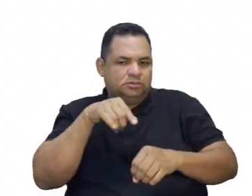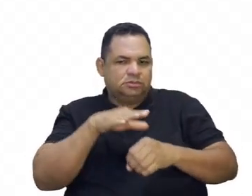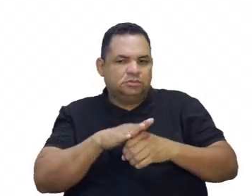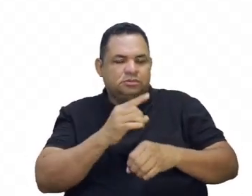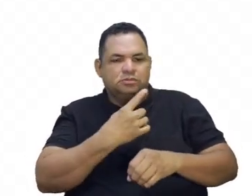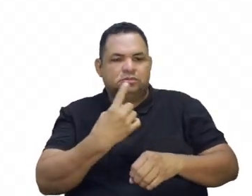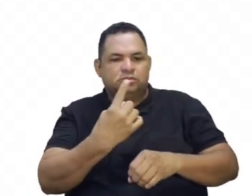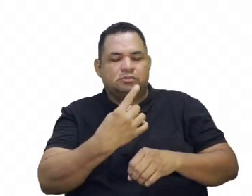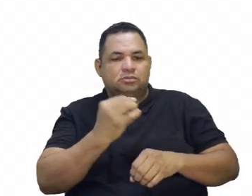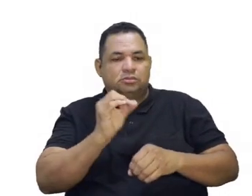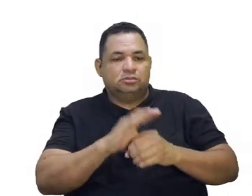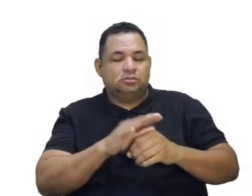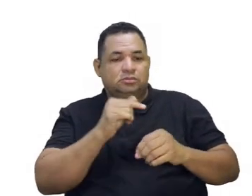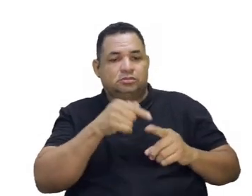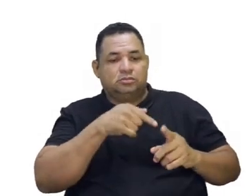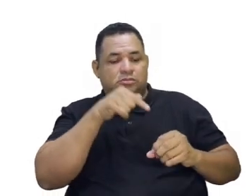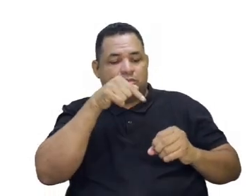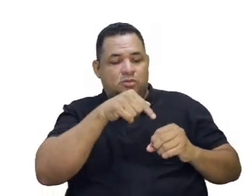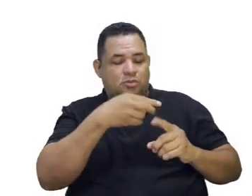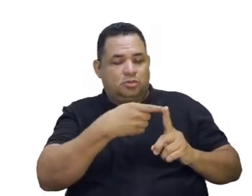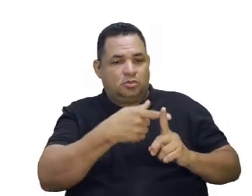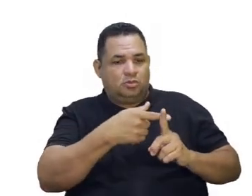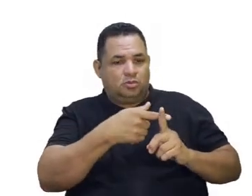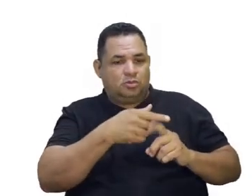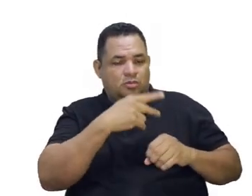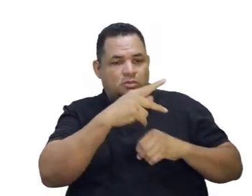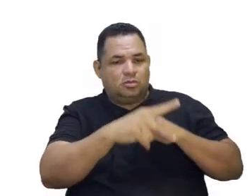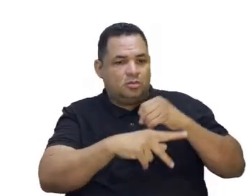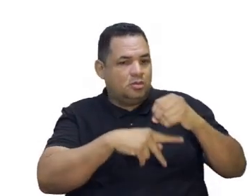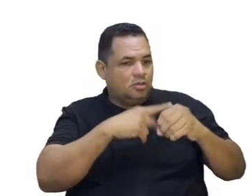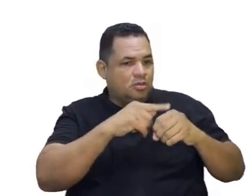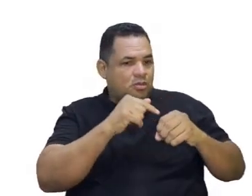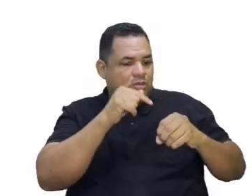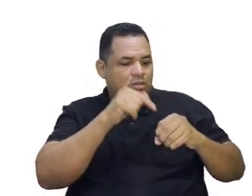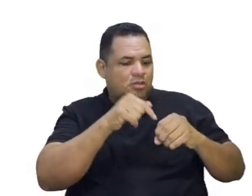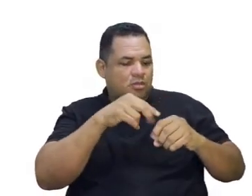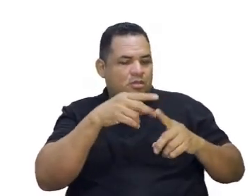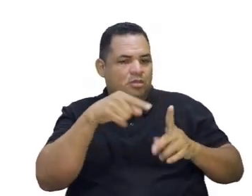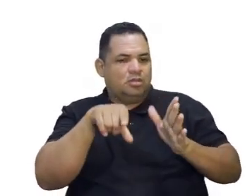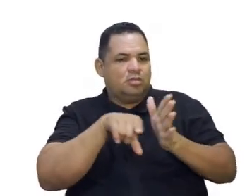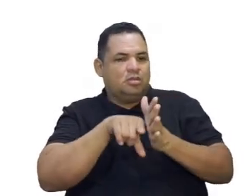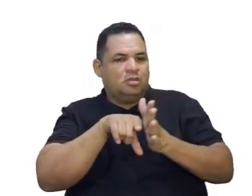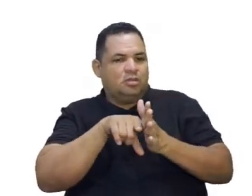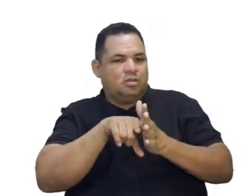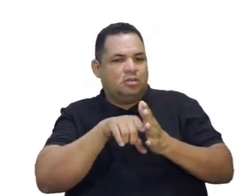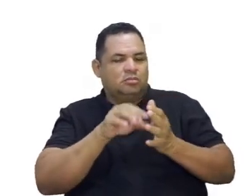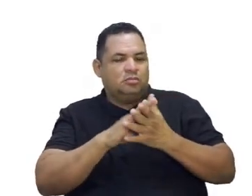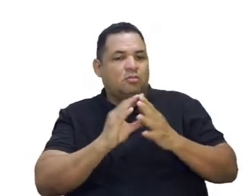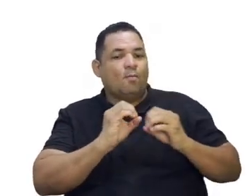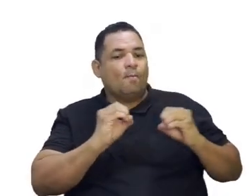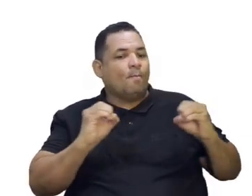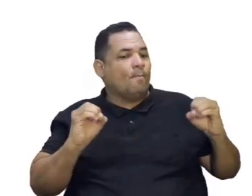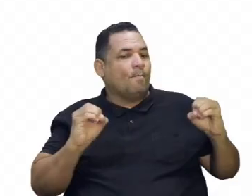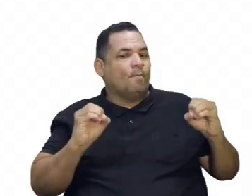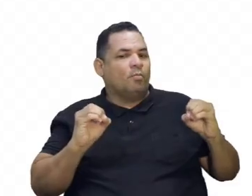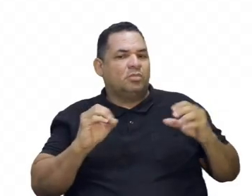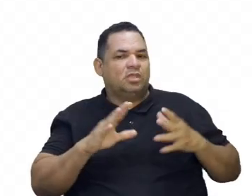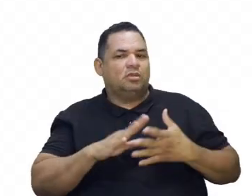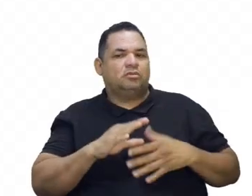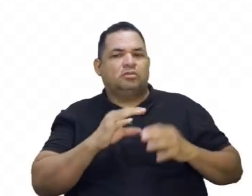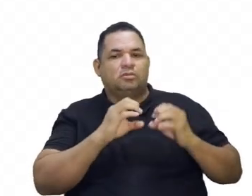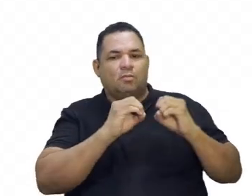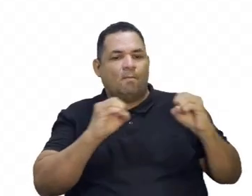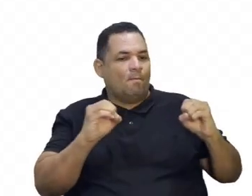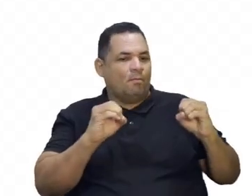núcleo, nós temos as cargas positivas, que são os prótons, e as cargas neutras, que são os nêutrons.